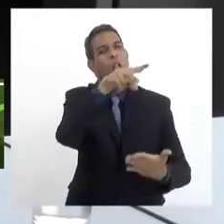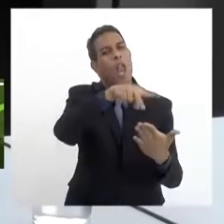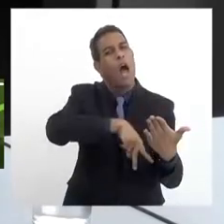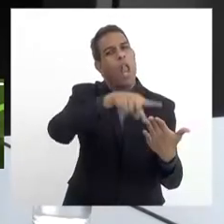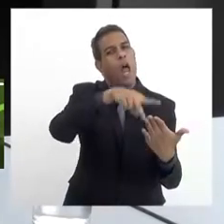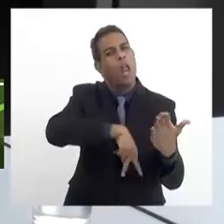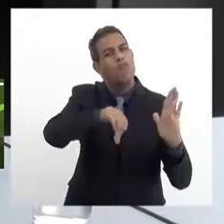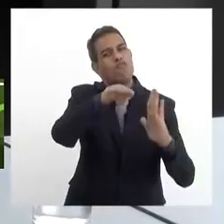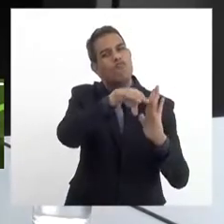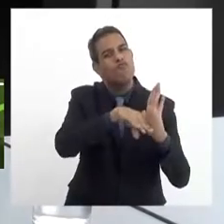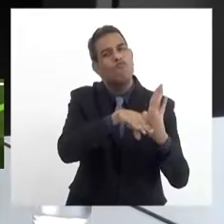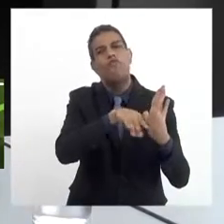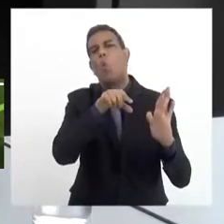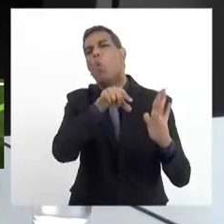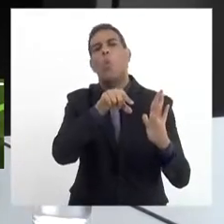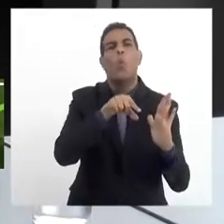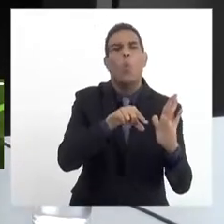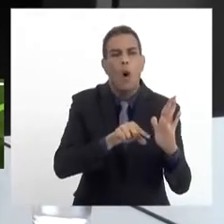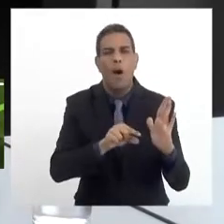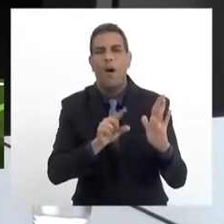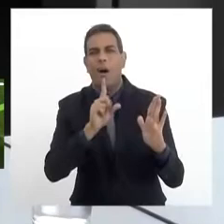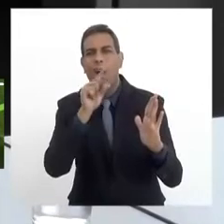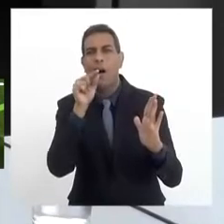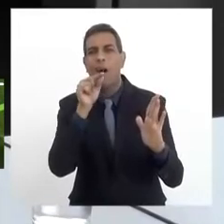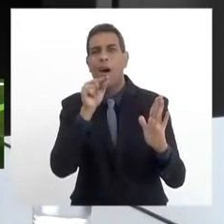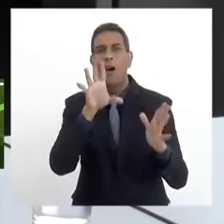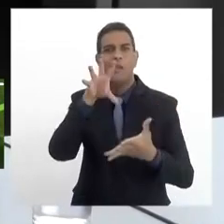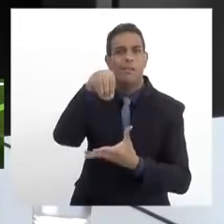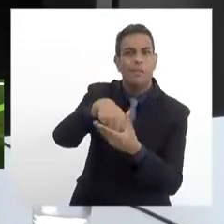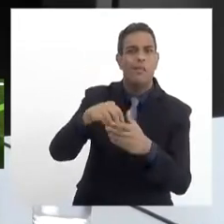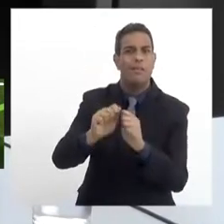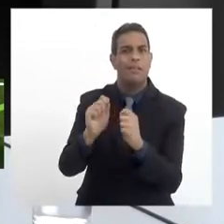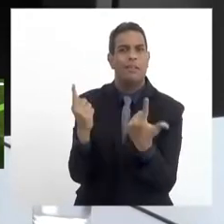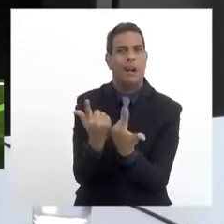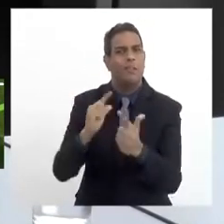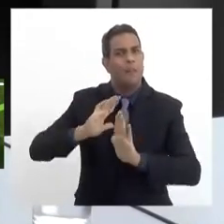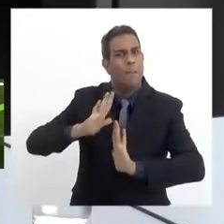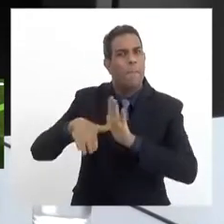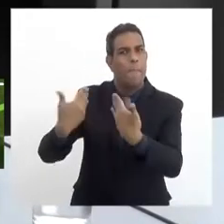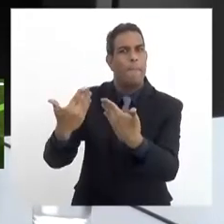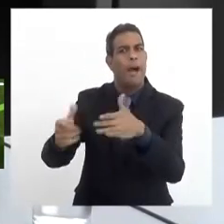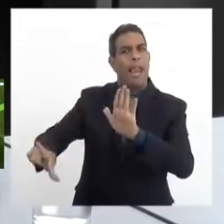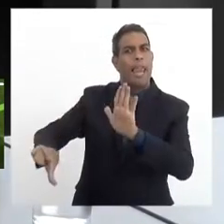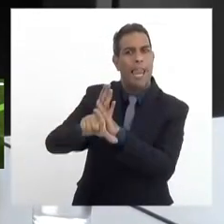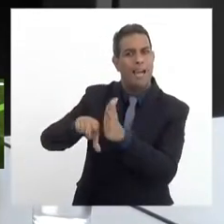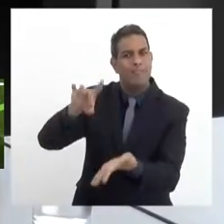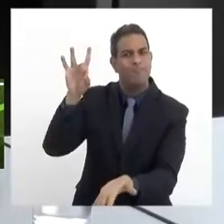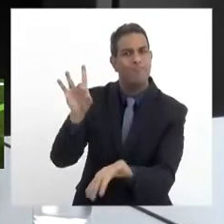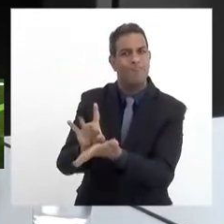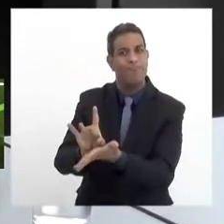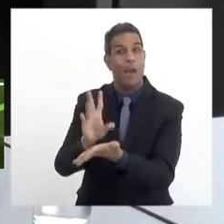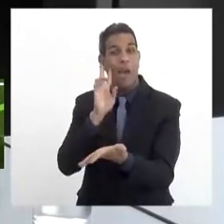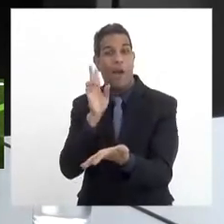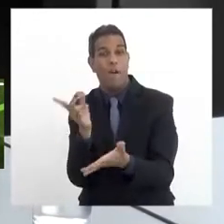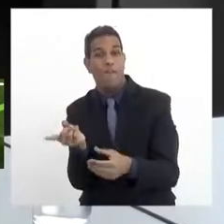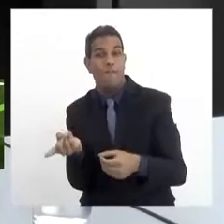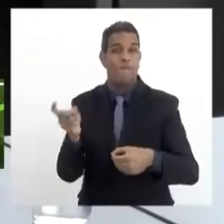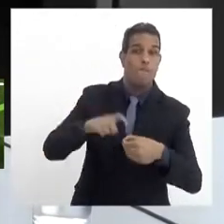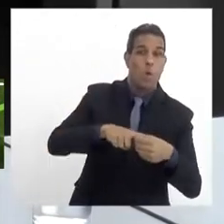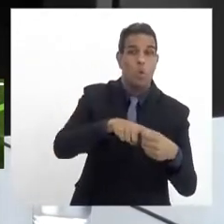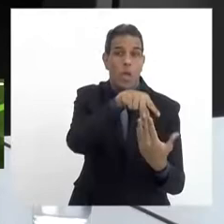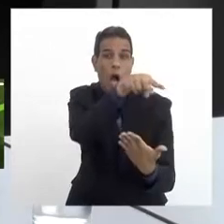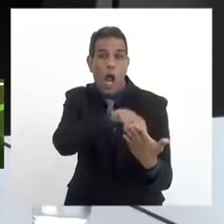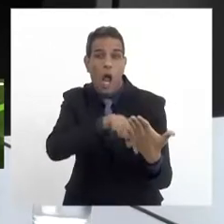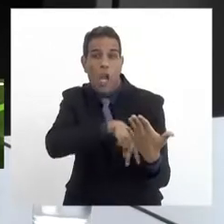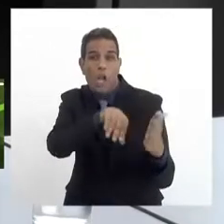tema apareceram na casa, viraram leis. Né? Então, eu tive que reler o projeto